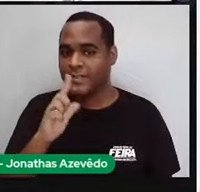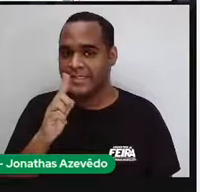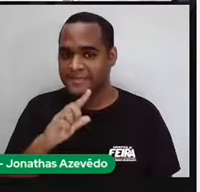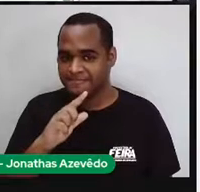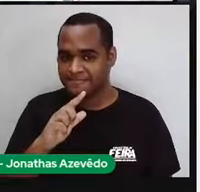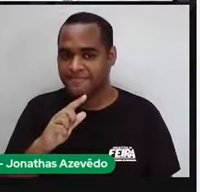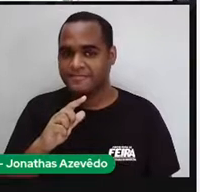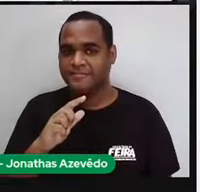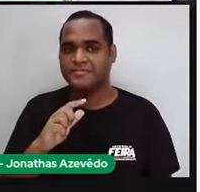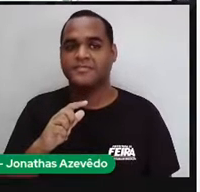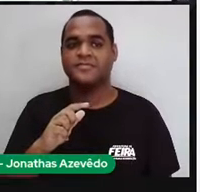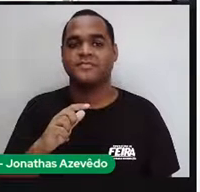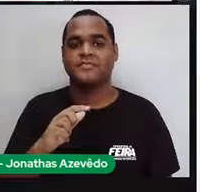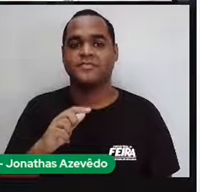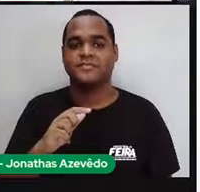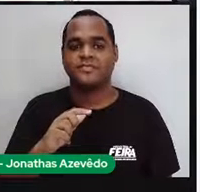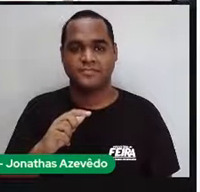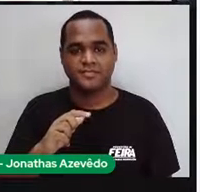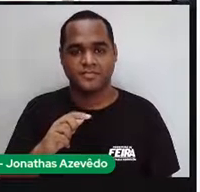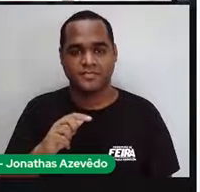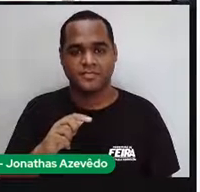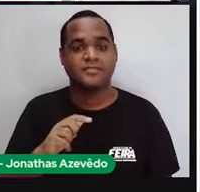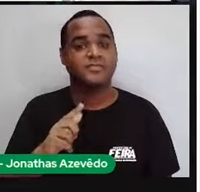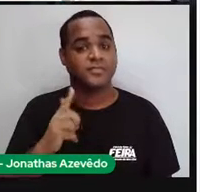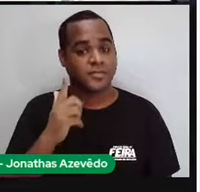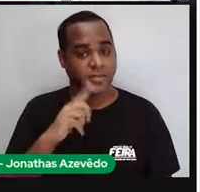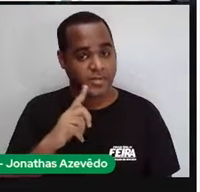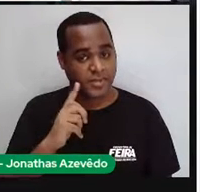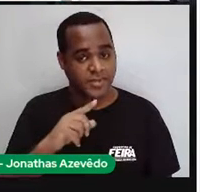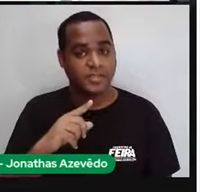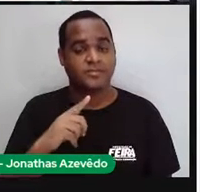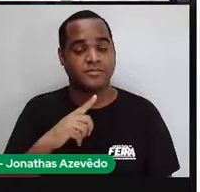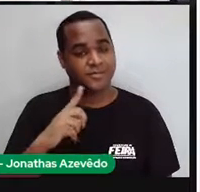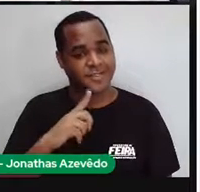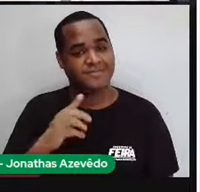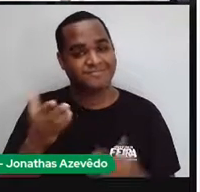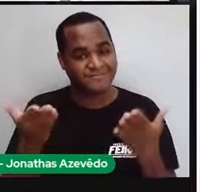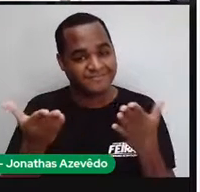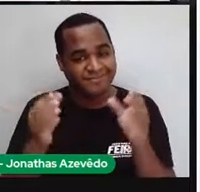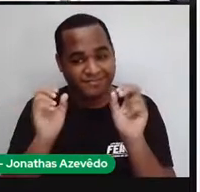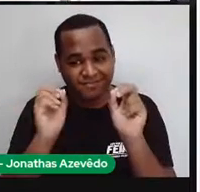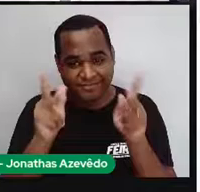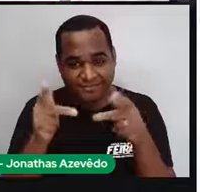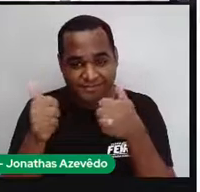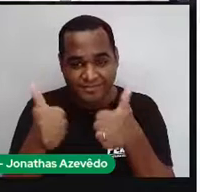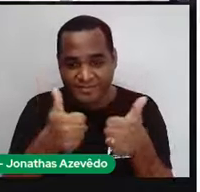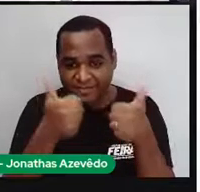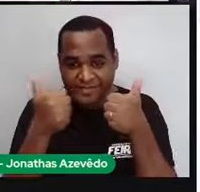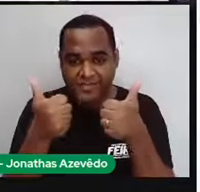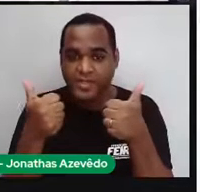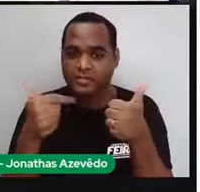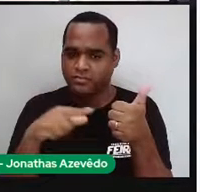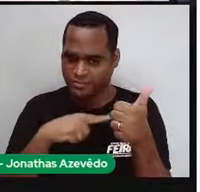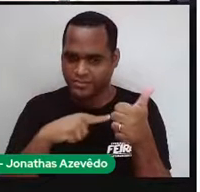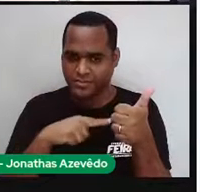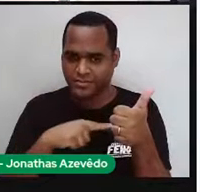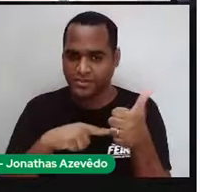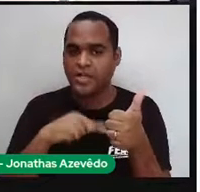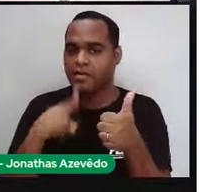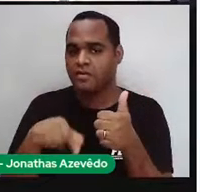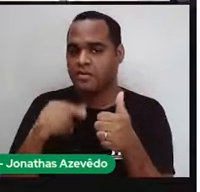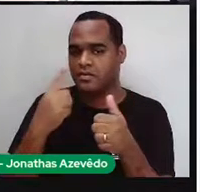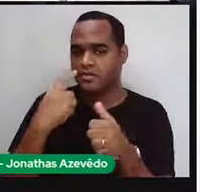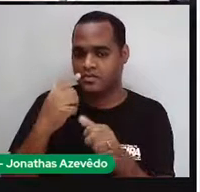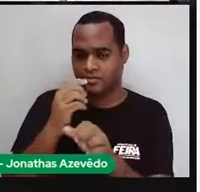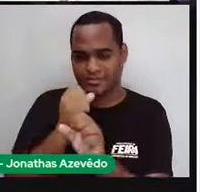tá deve aparecer para você aí na tela olha só beleza Tá aí o cronômetro bom